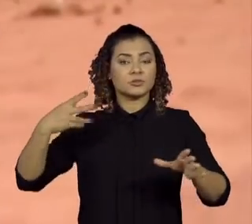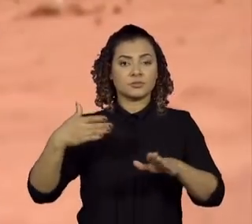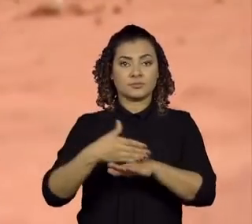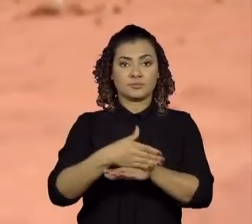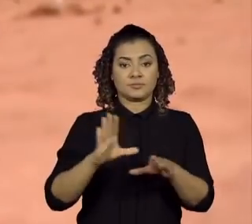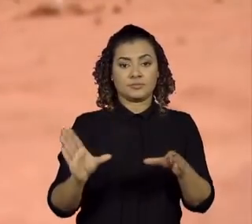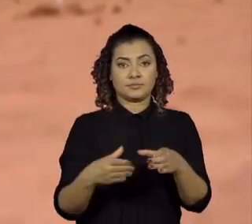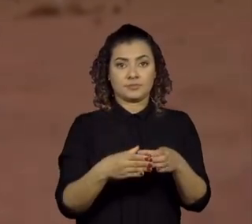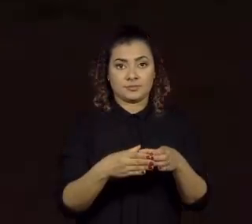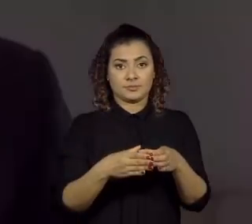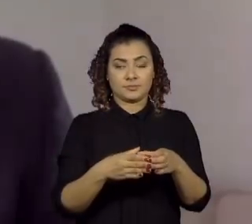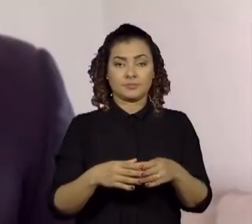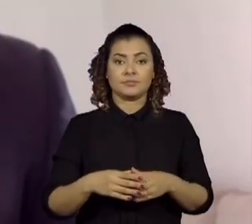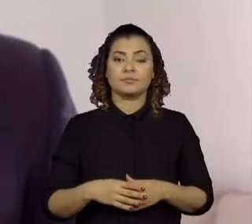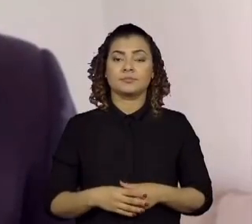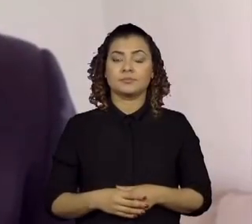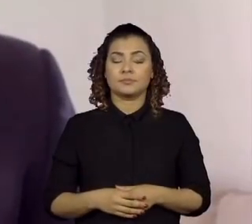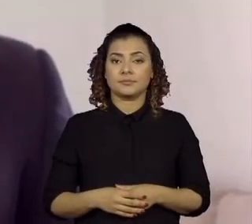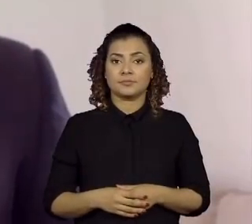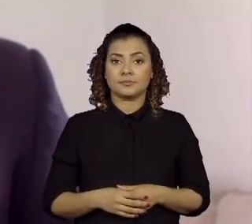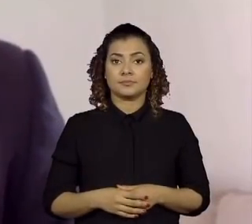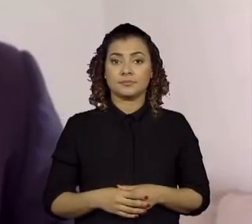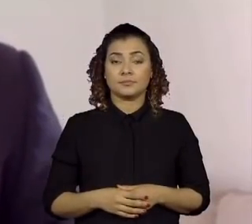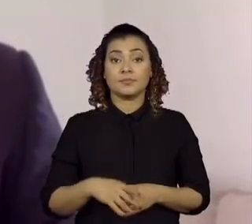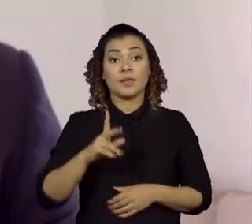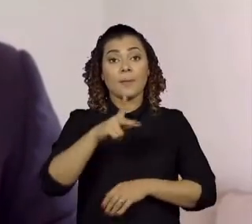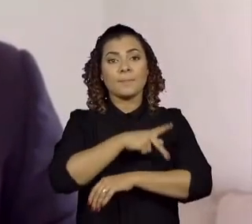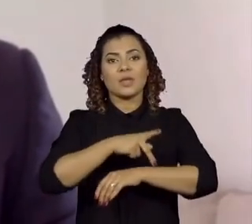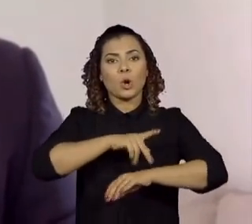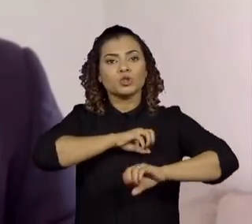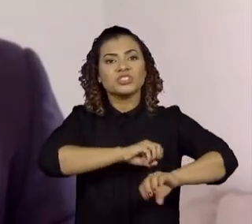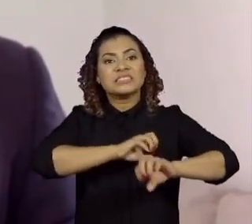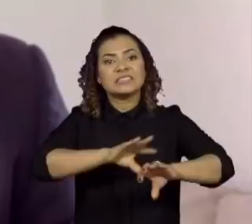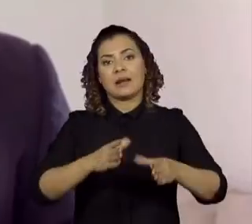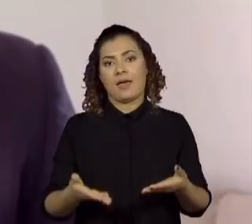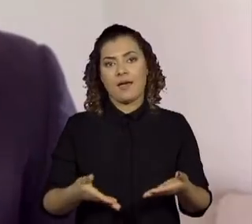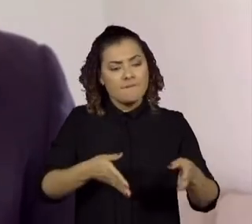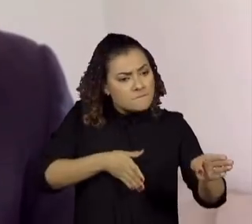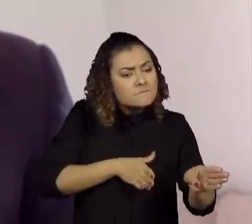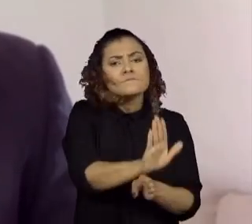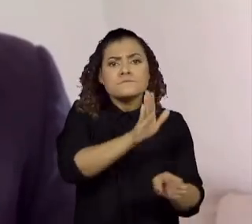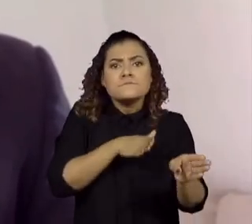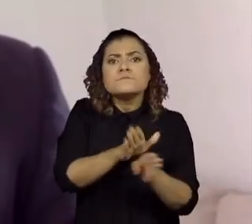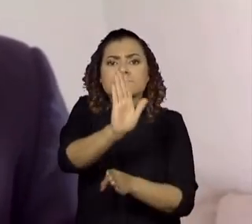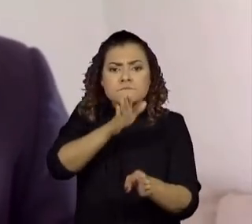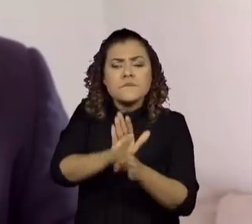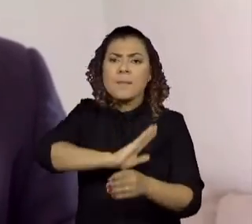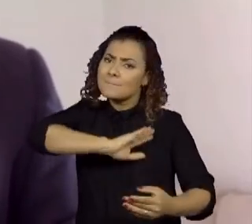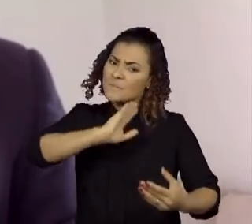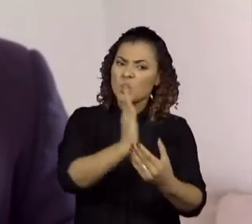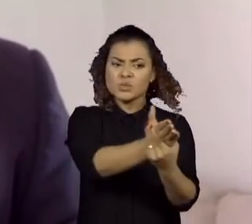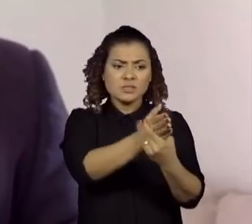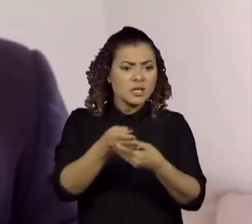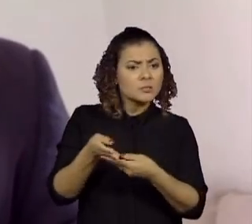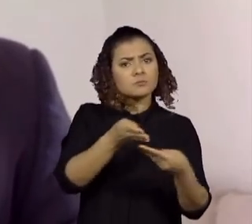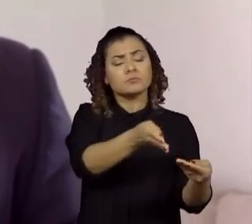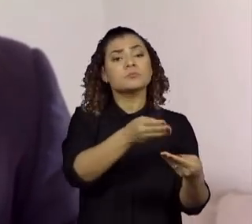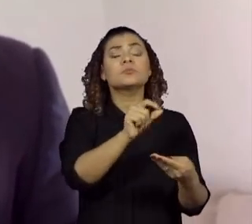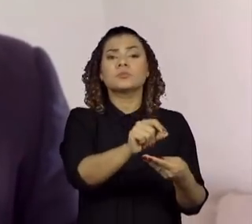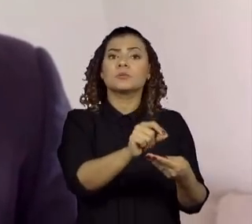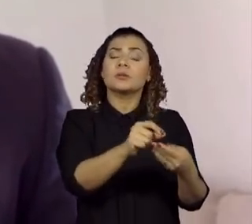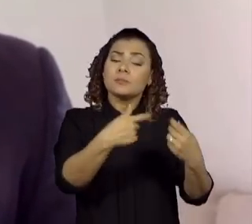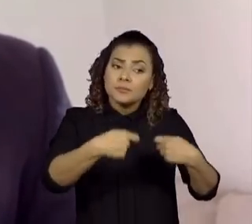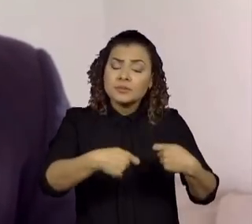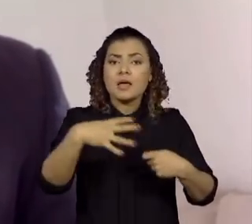envolvidas. Primeiro é o aspecto pedagógico, né? Para que a partir da condenação financeira a